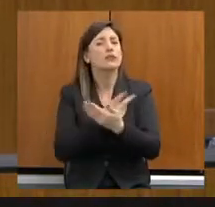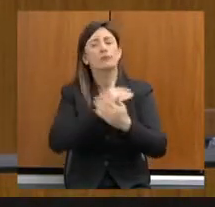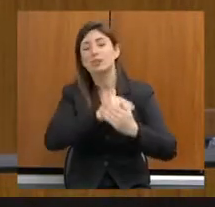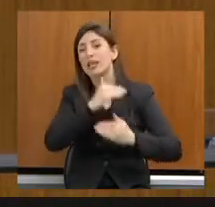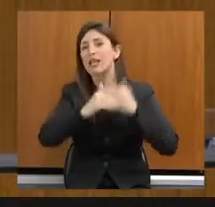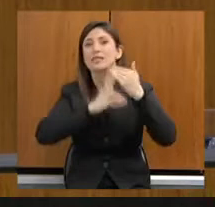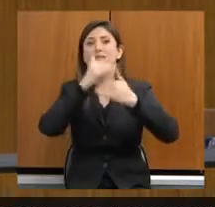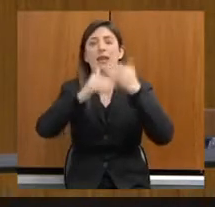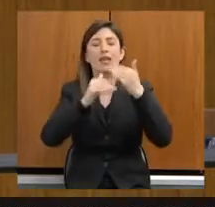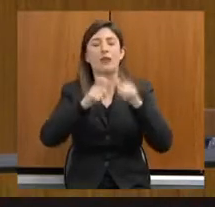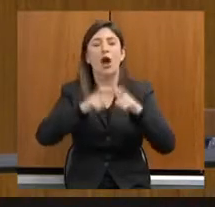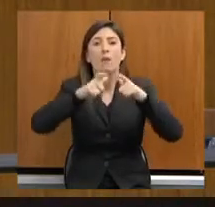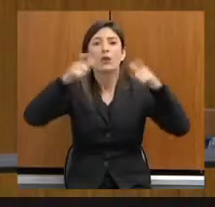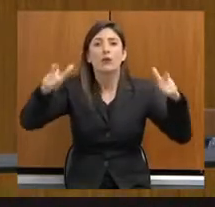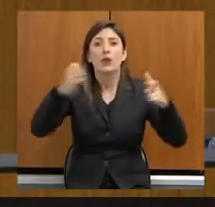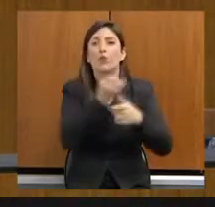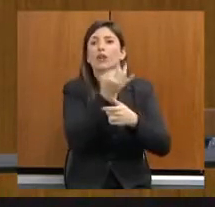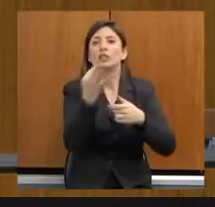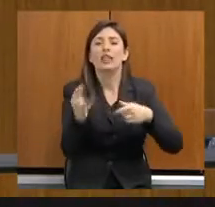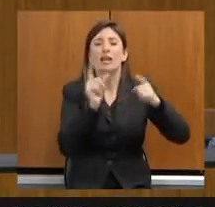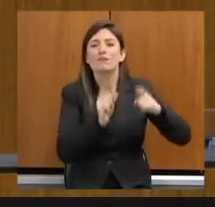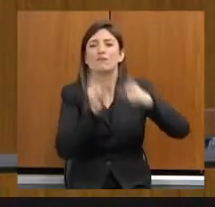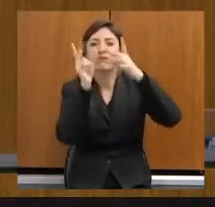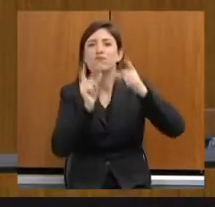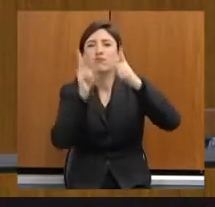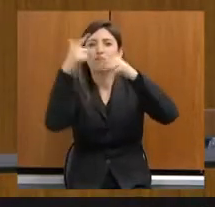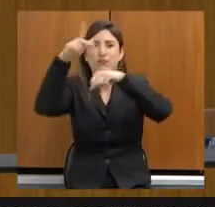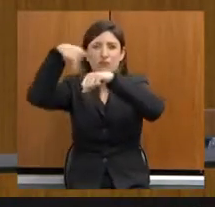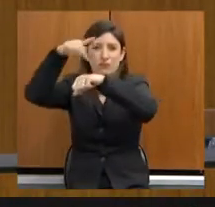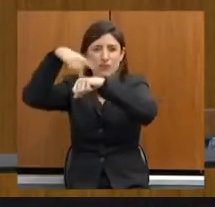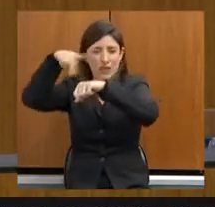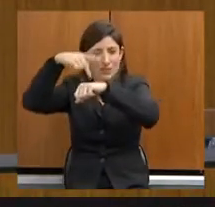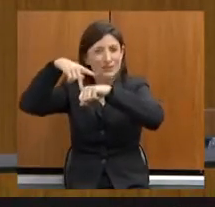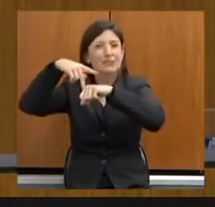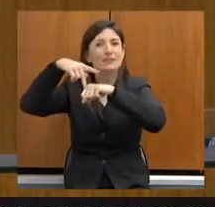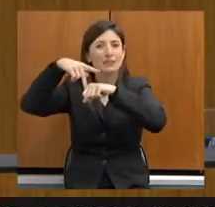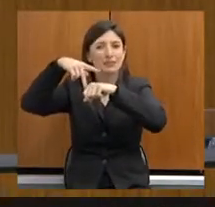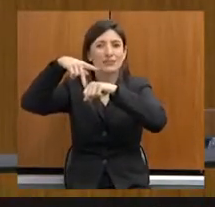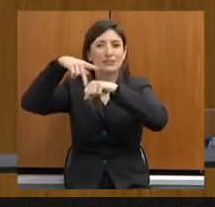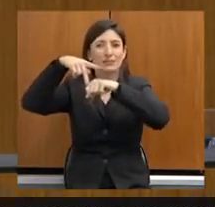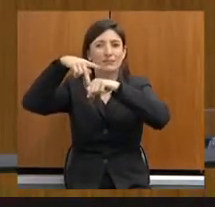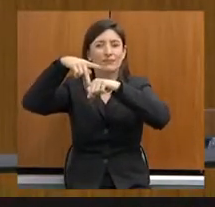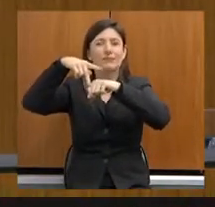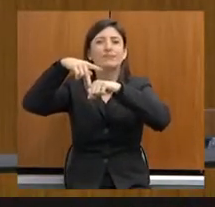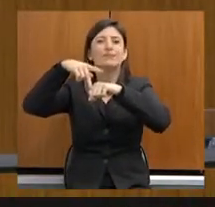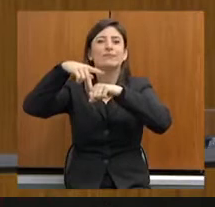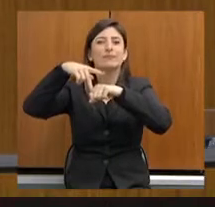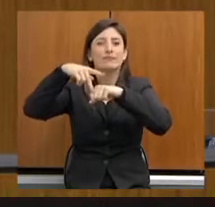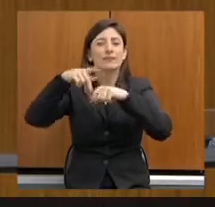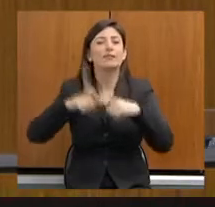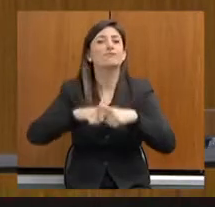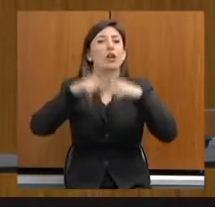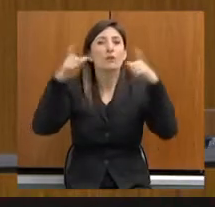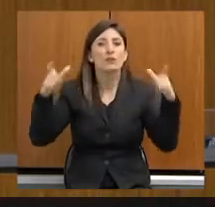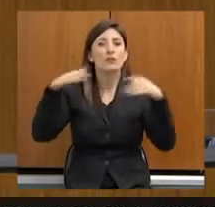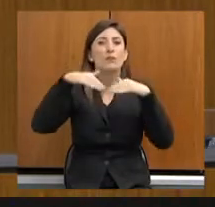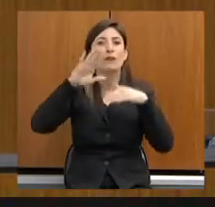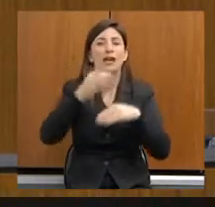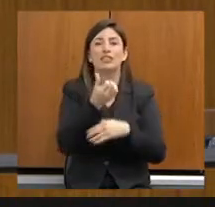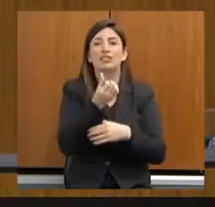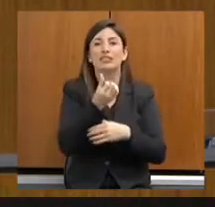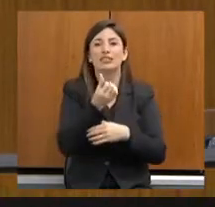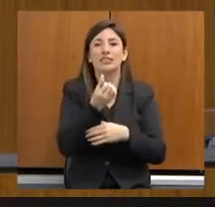exportações inclusive diga-se de passagem alcançando aí um aumento de mais 16